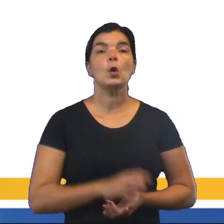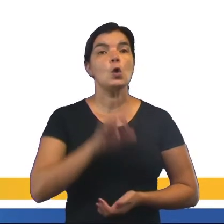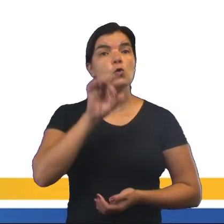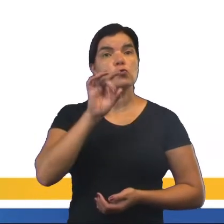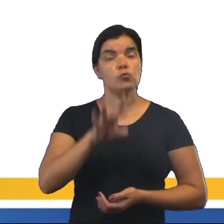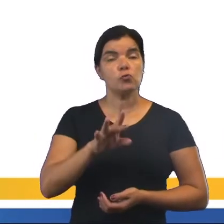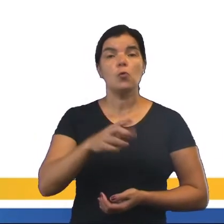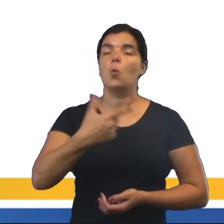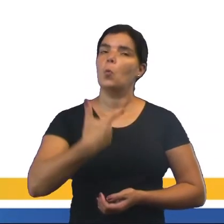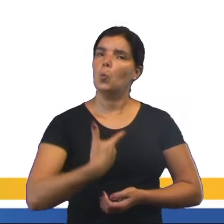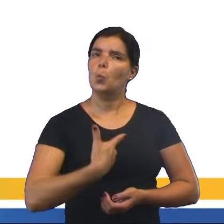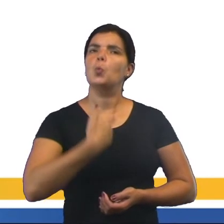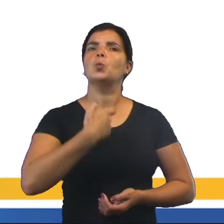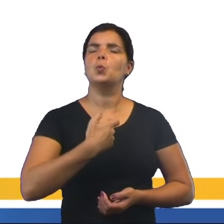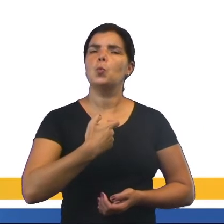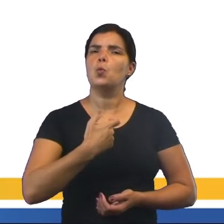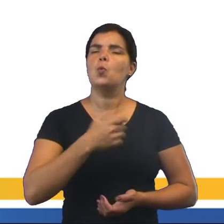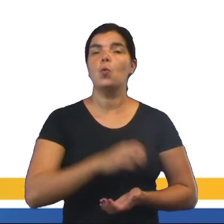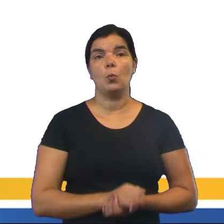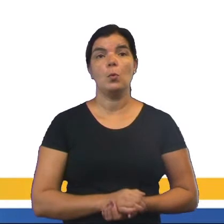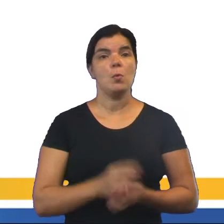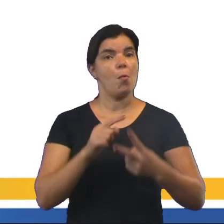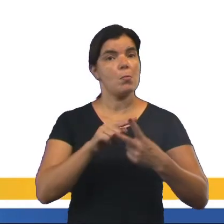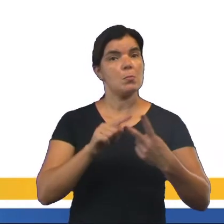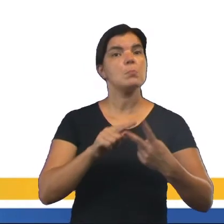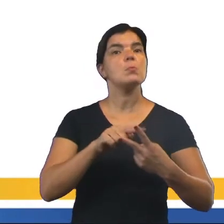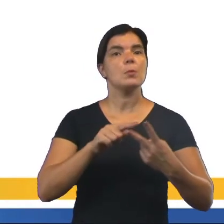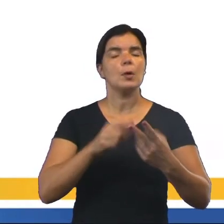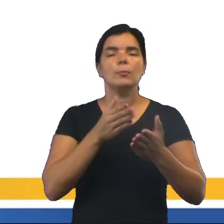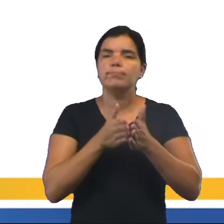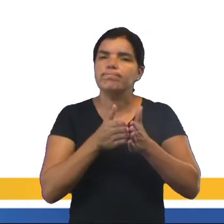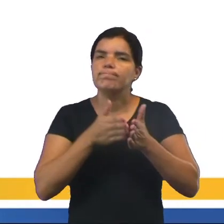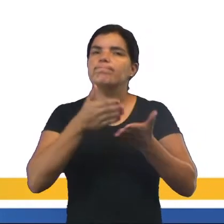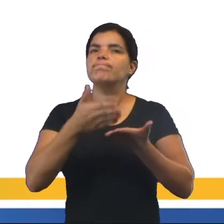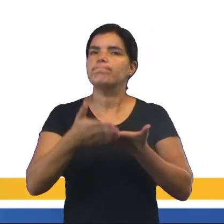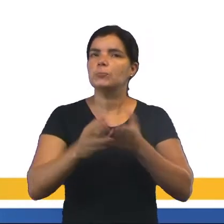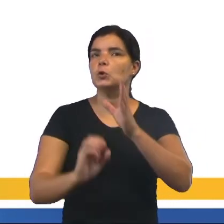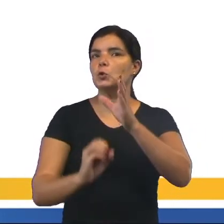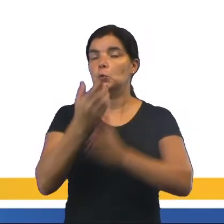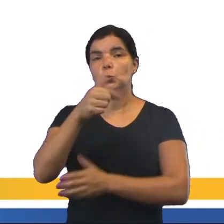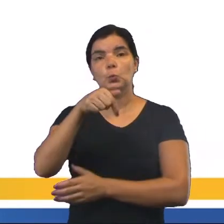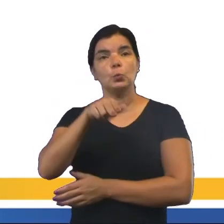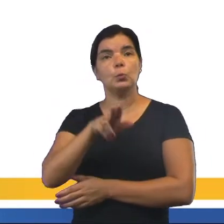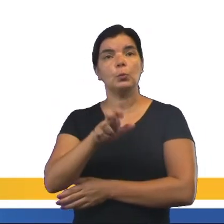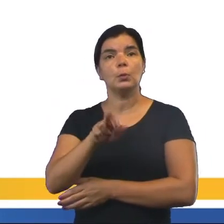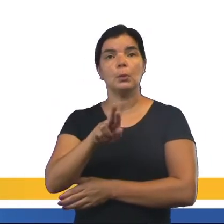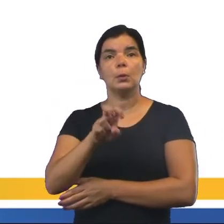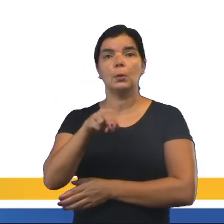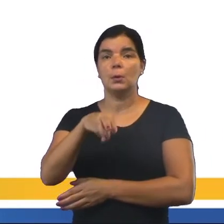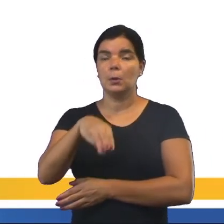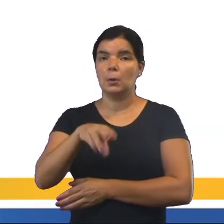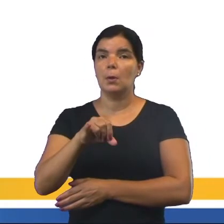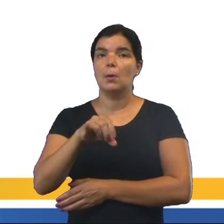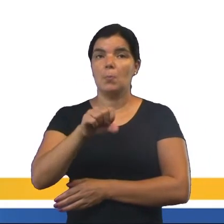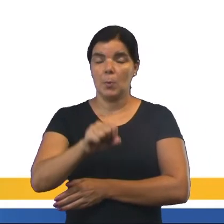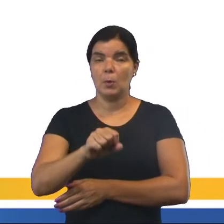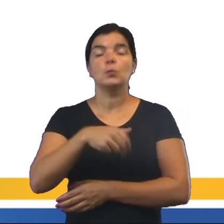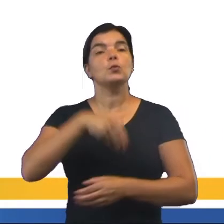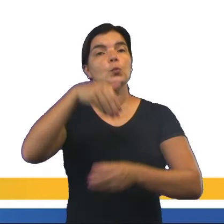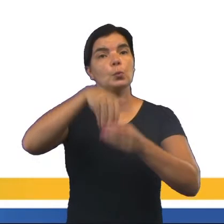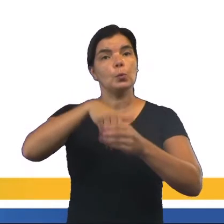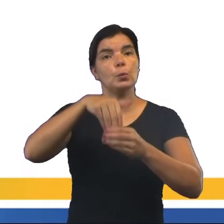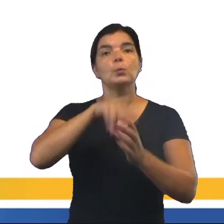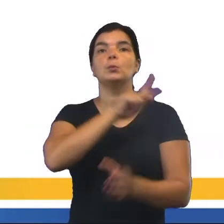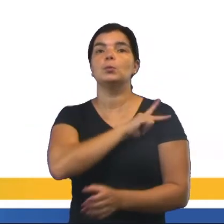Só que Getúlio Vargas ele fazia um jogo duplo. E foi a partir disso que surgiu o queremismo. Porque essas eleições presidenciais,